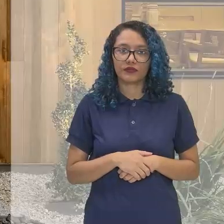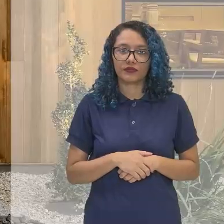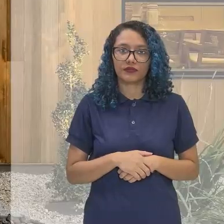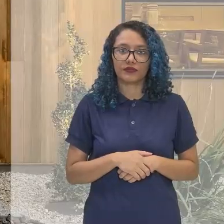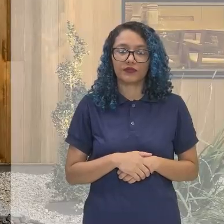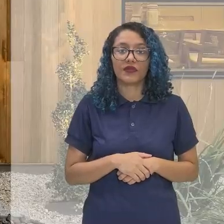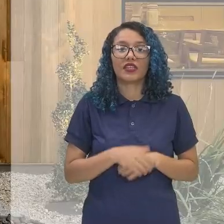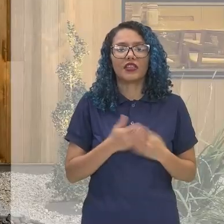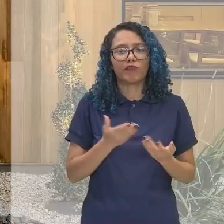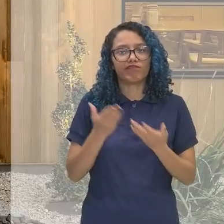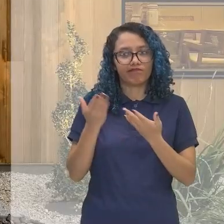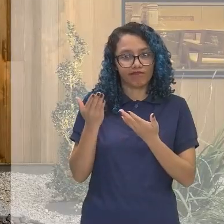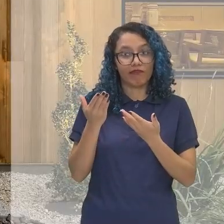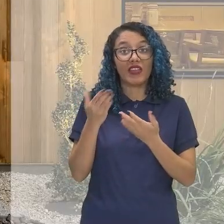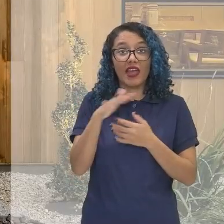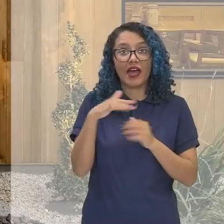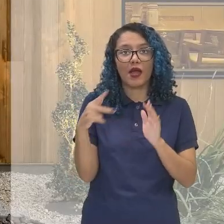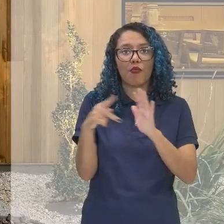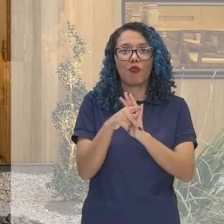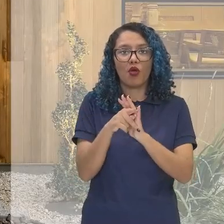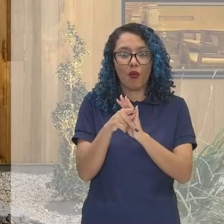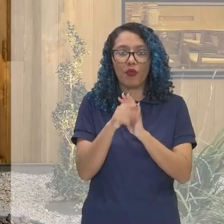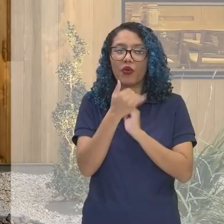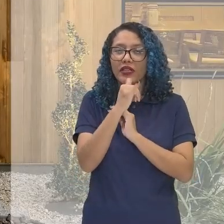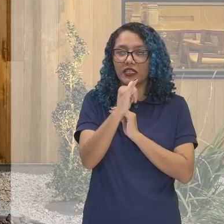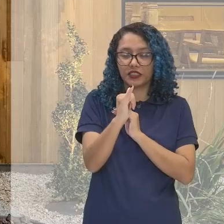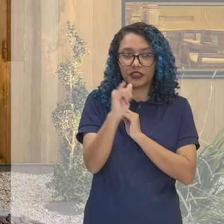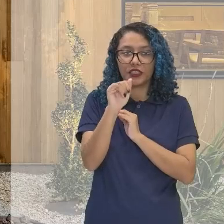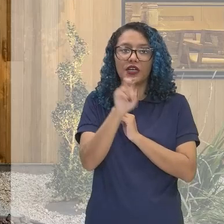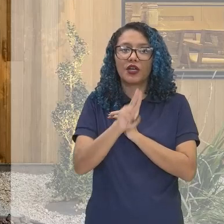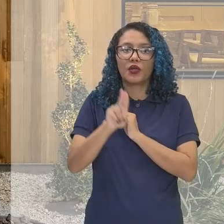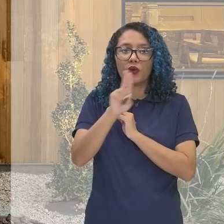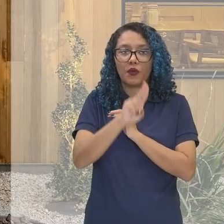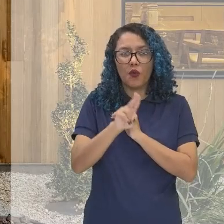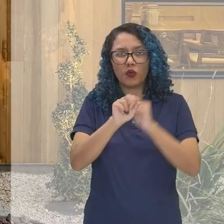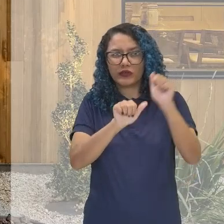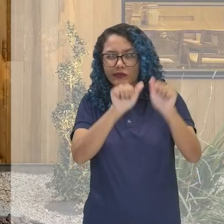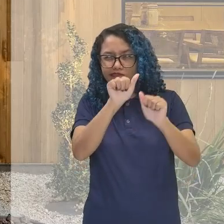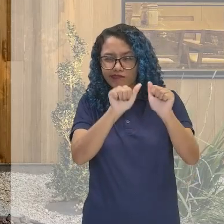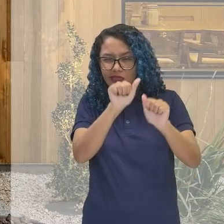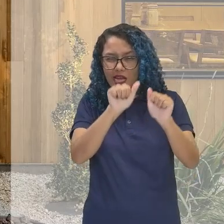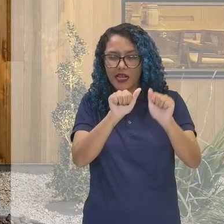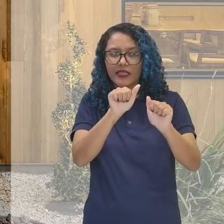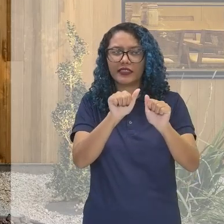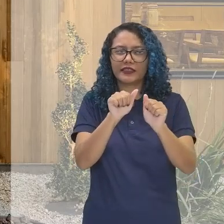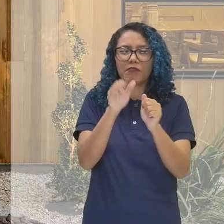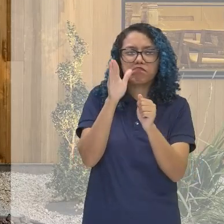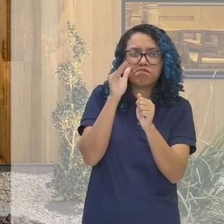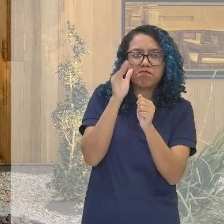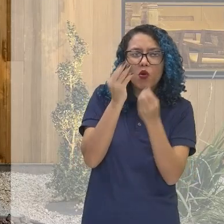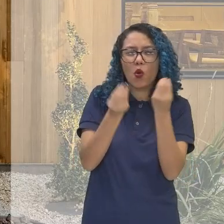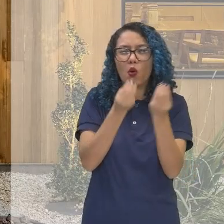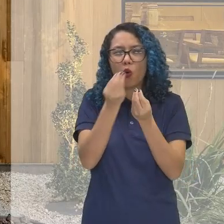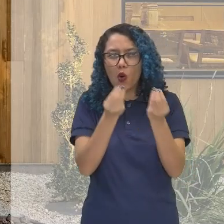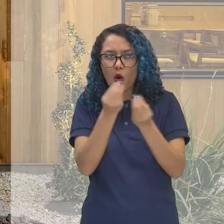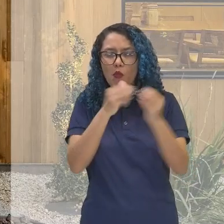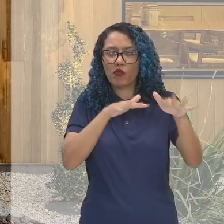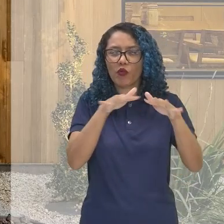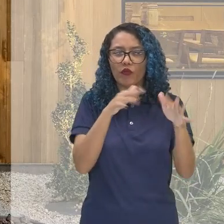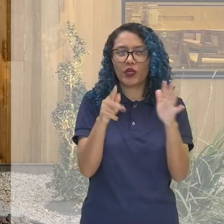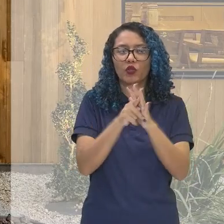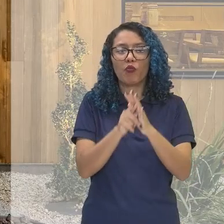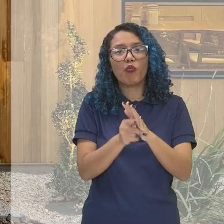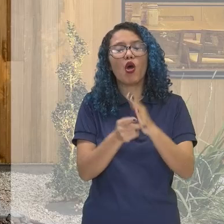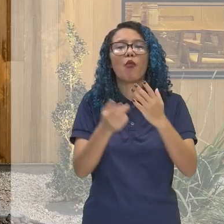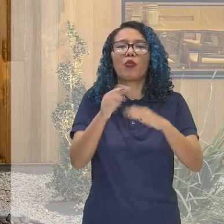É a parte da eletricidade que estuda, analisa e observa o comportamento das cargas elétricas